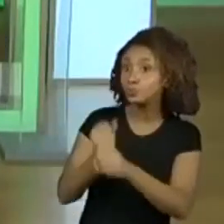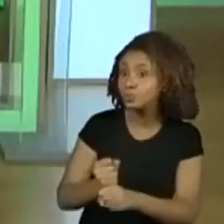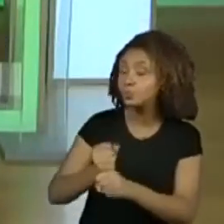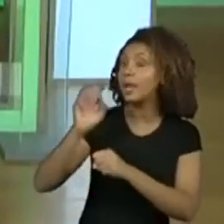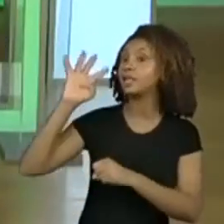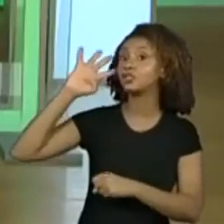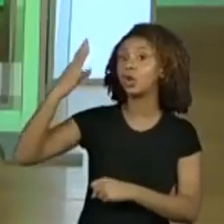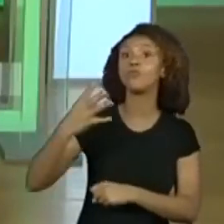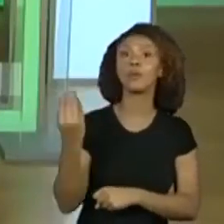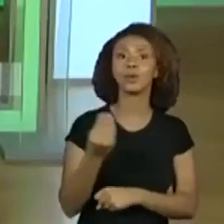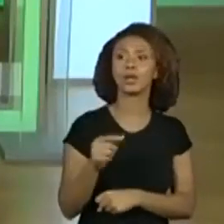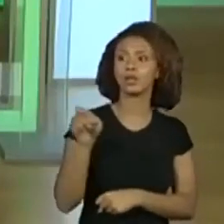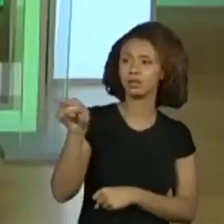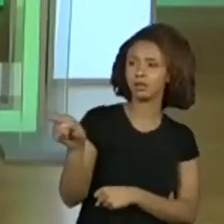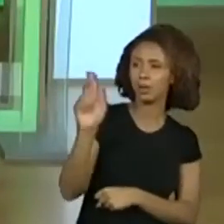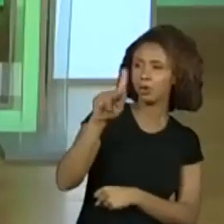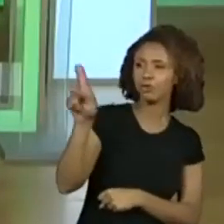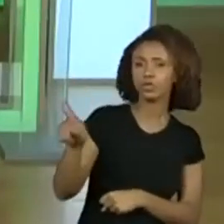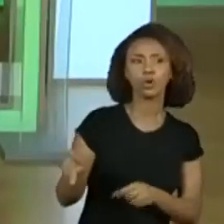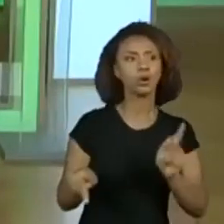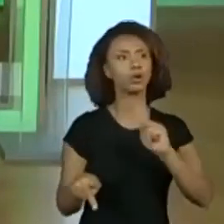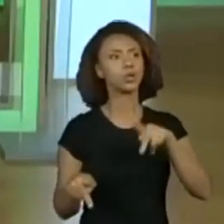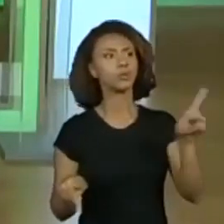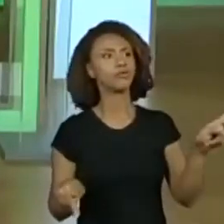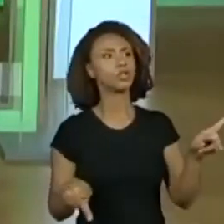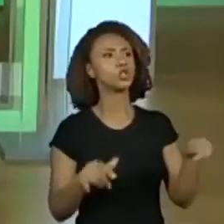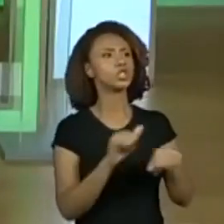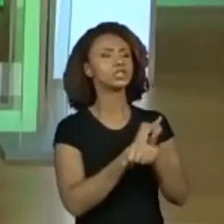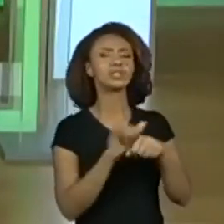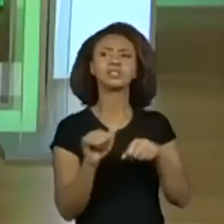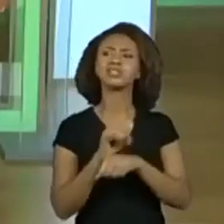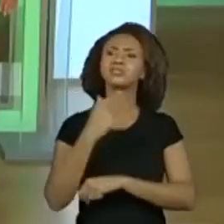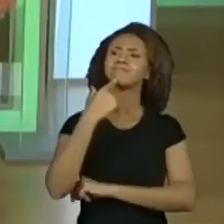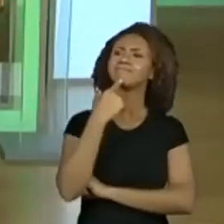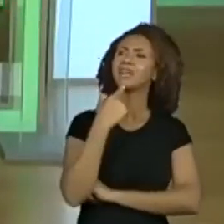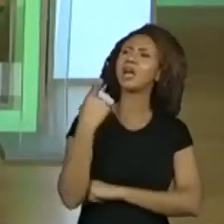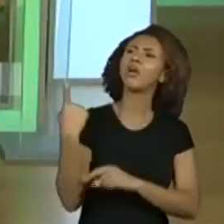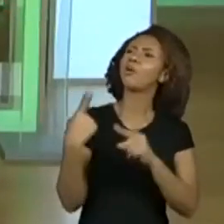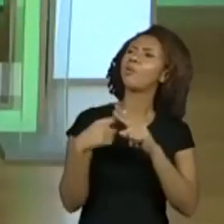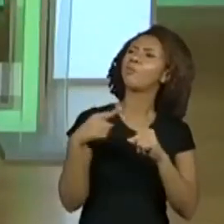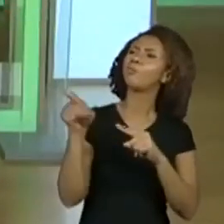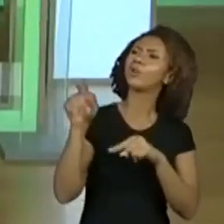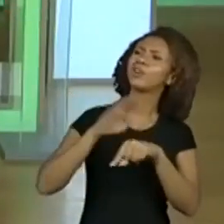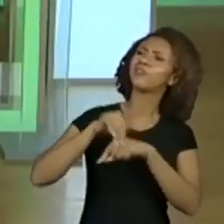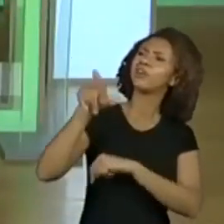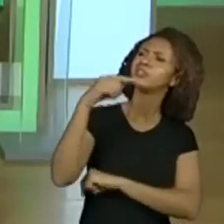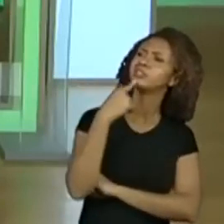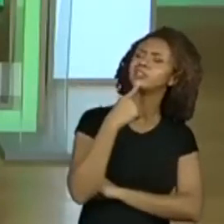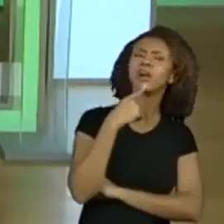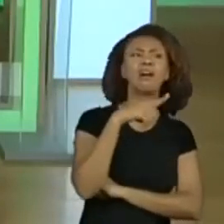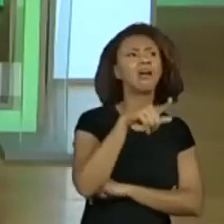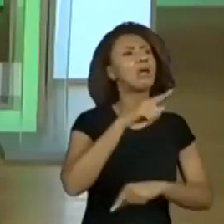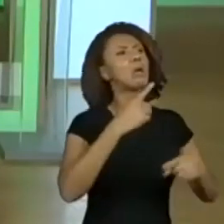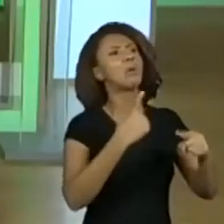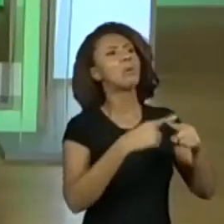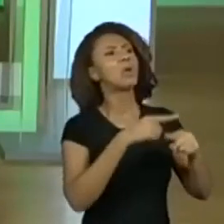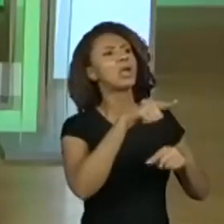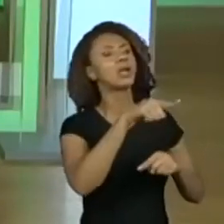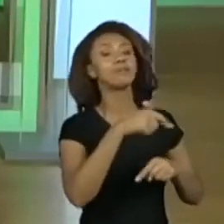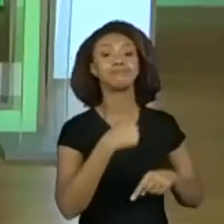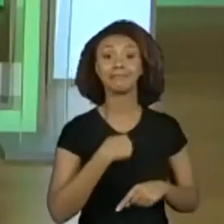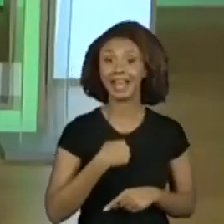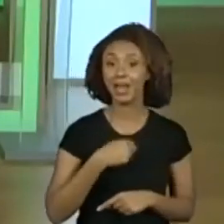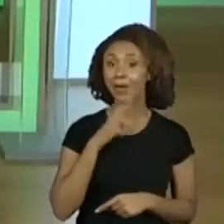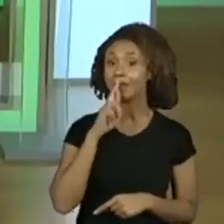estratégia da professora do professor e a gente pensa nossa mas por que que ele está fazendo assim eu gosto de responder